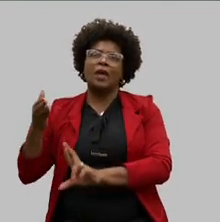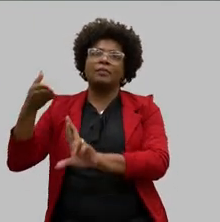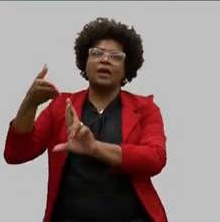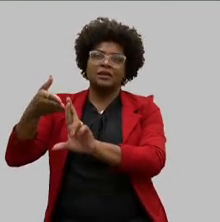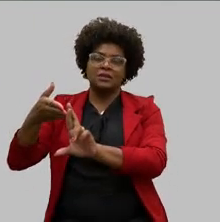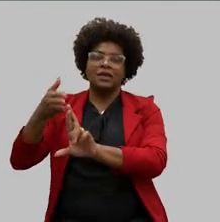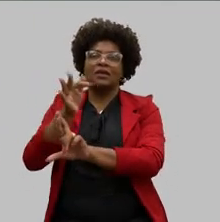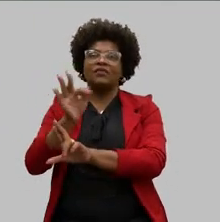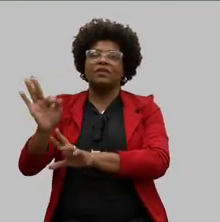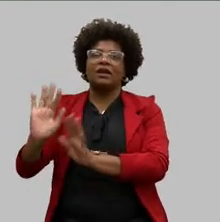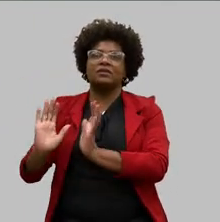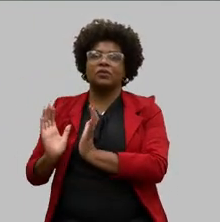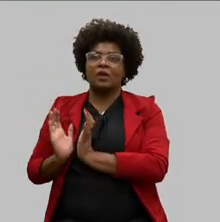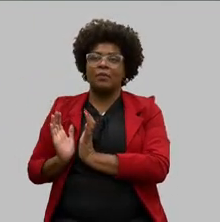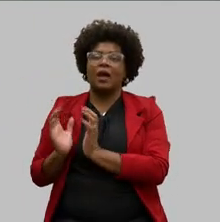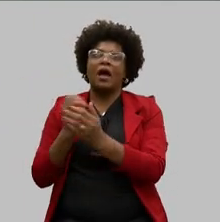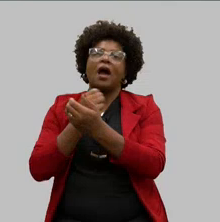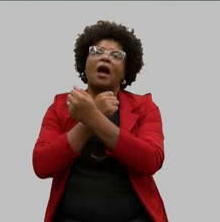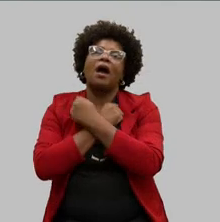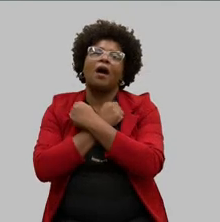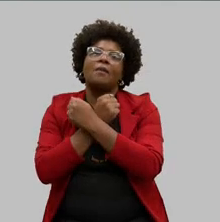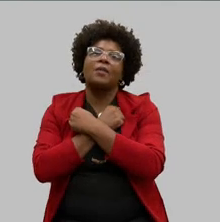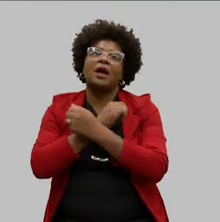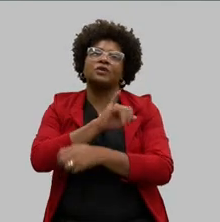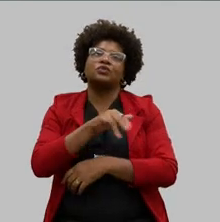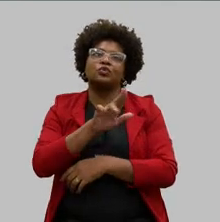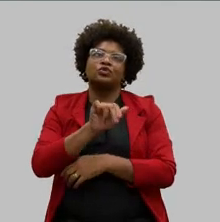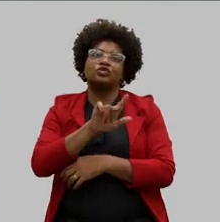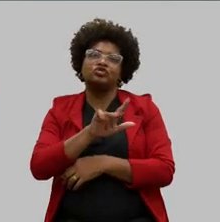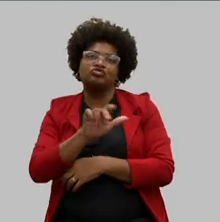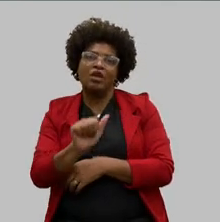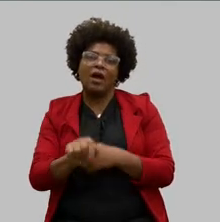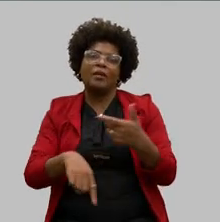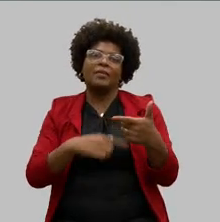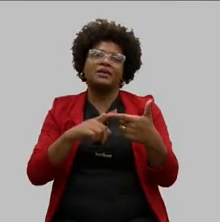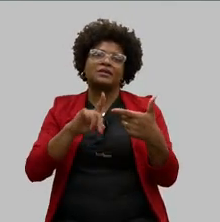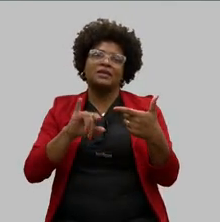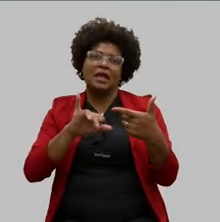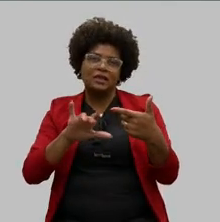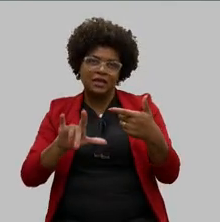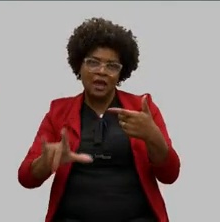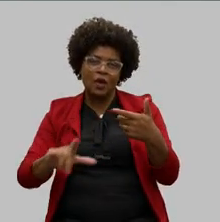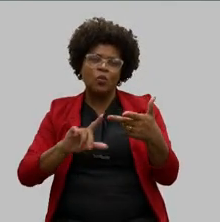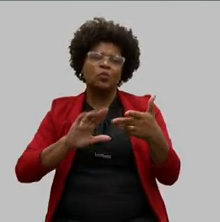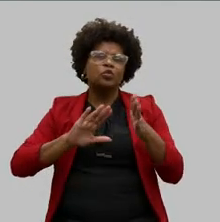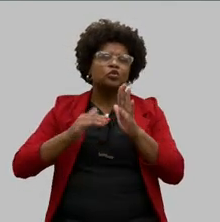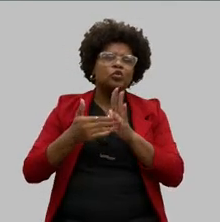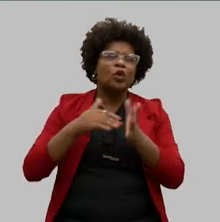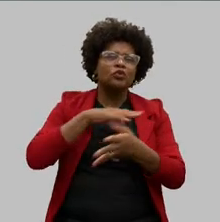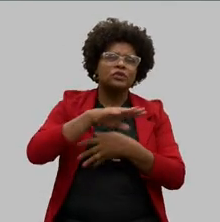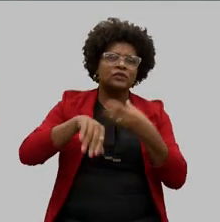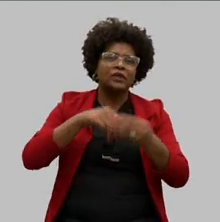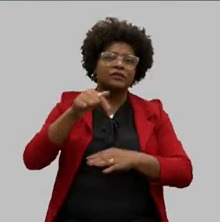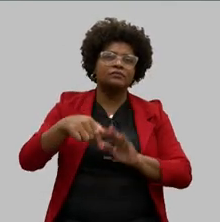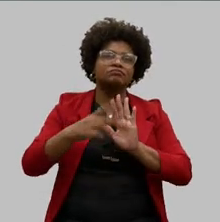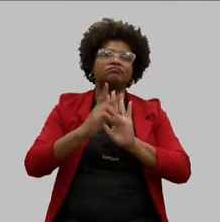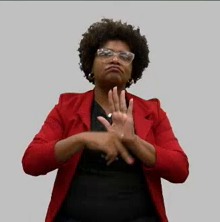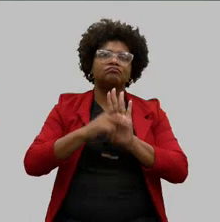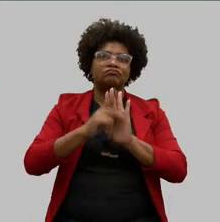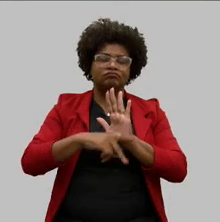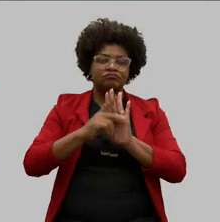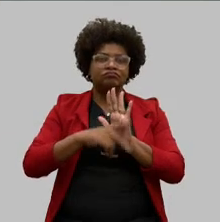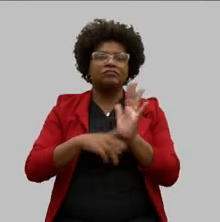nosso abraço ao Jarbas ao Daniel e a todos os envolvidos nesse projeto contem sempre com o nosso mandato com essa